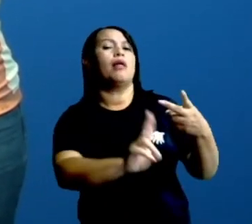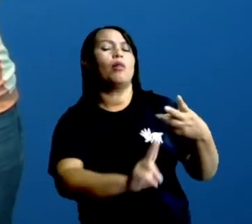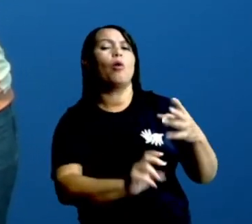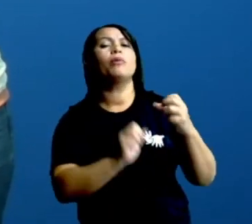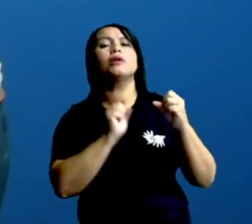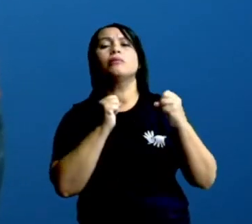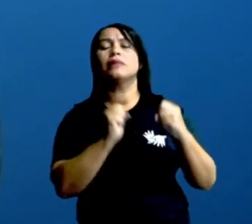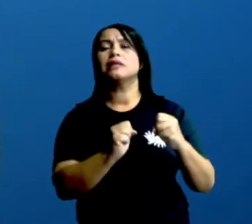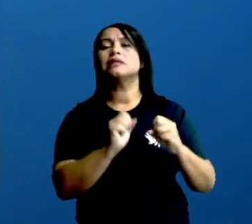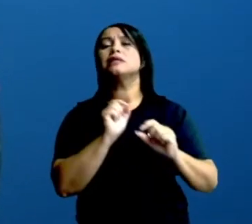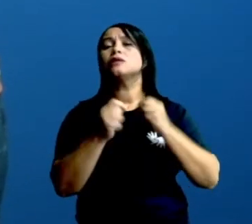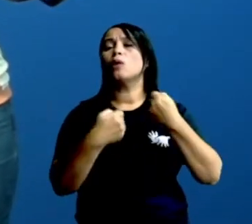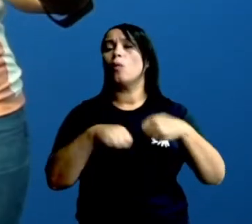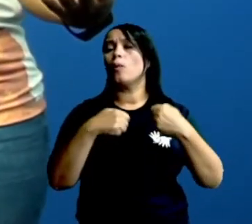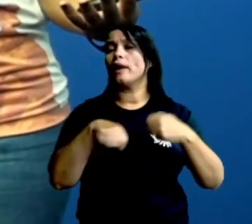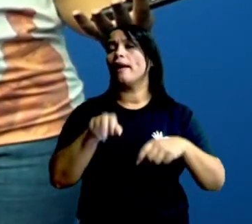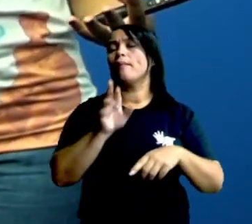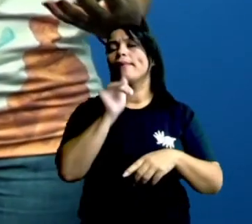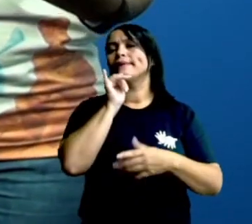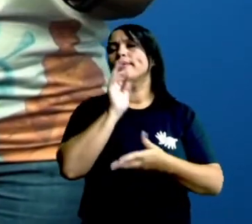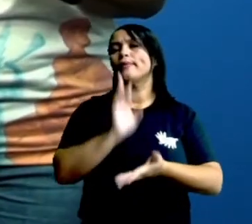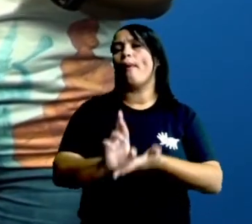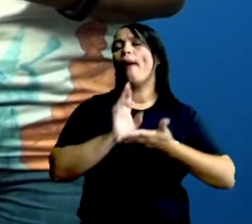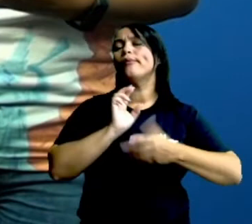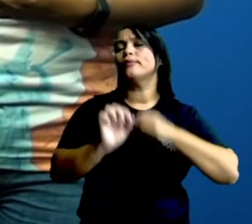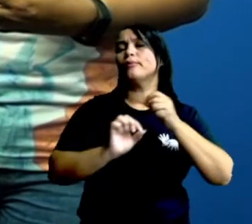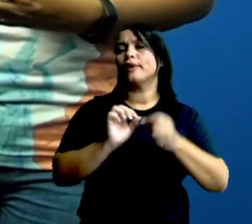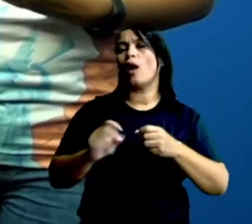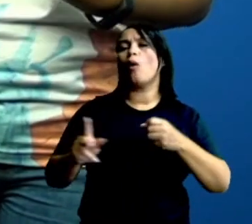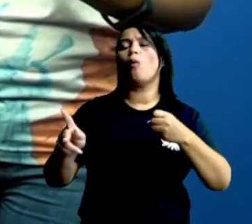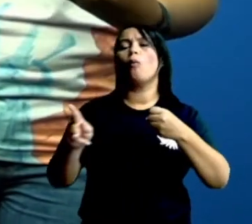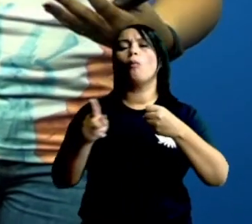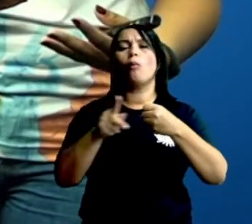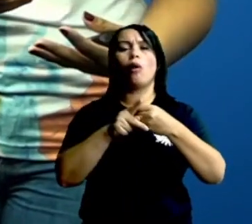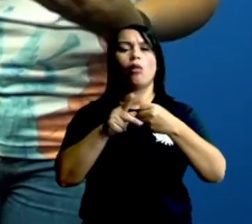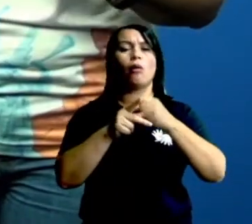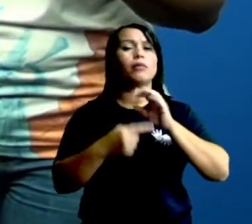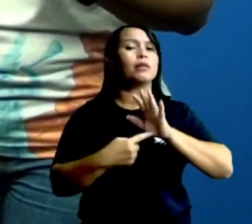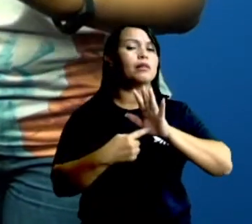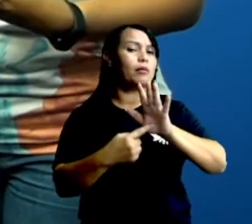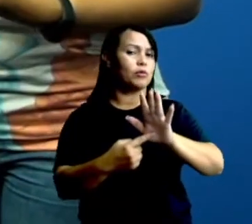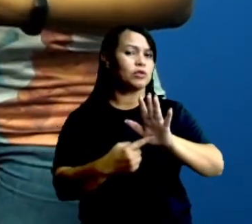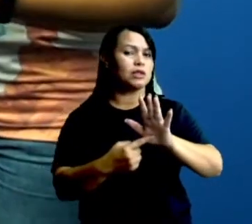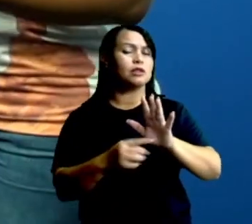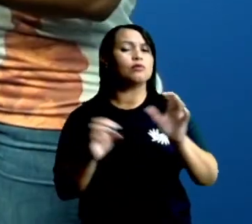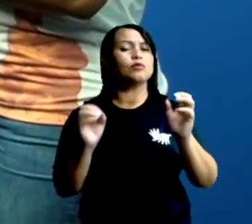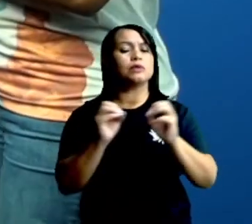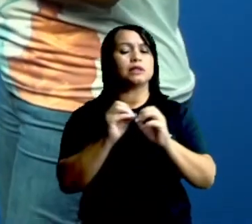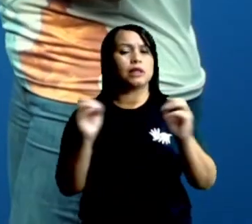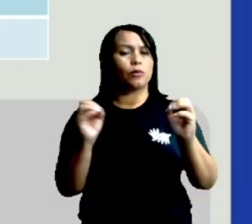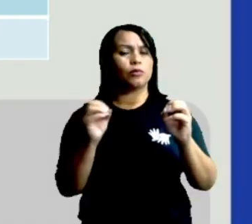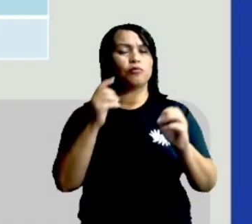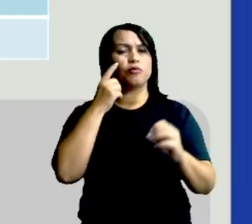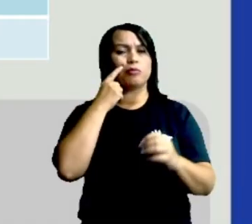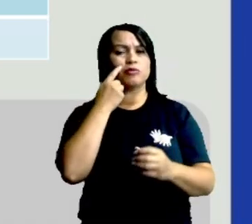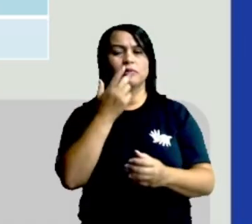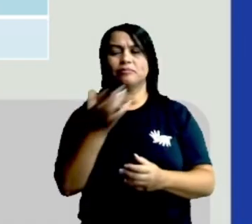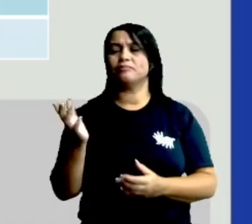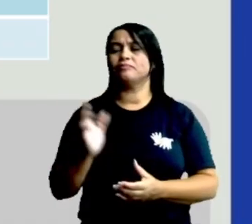fique subentendido. E um desses recursos é o pronome demonstrativo neutro. Vamos